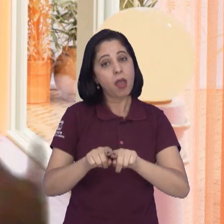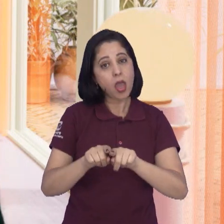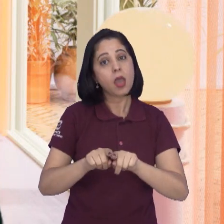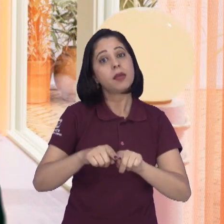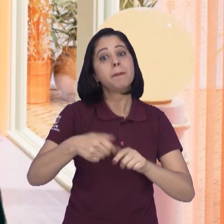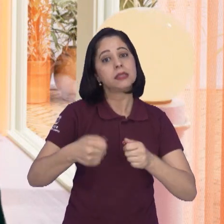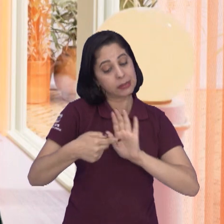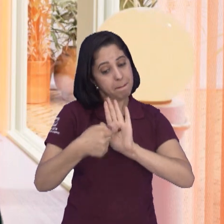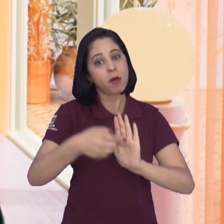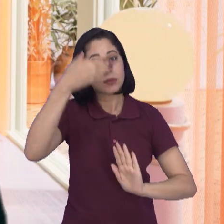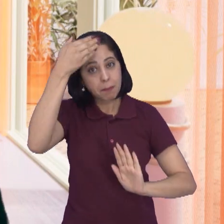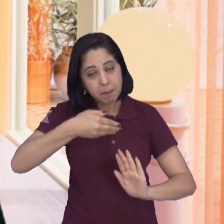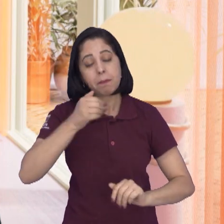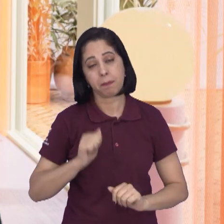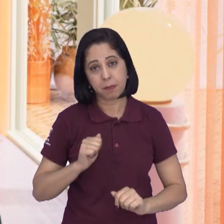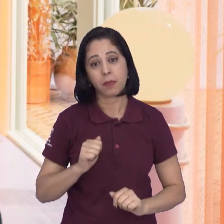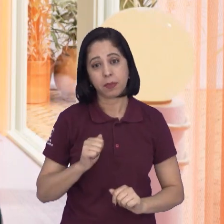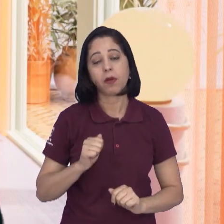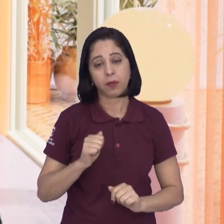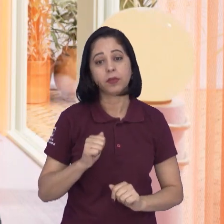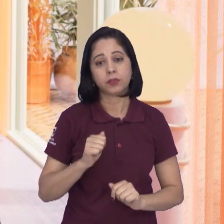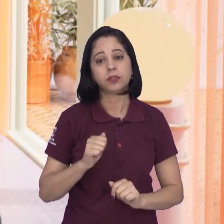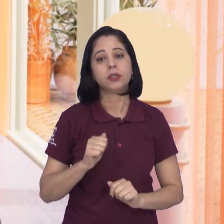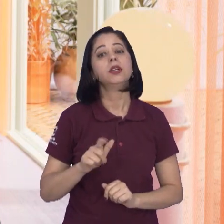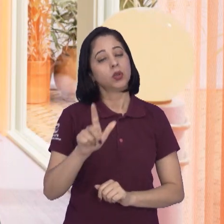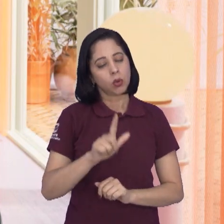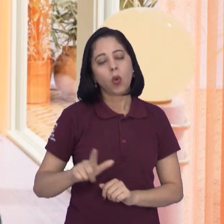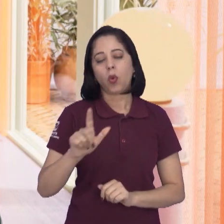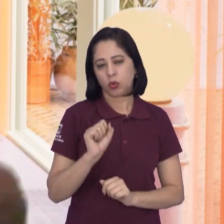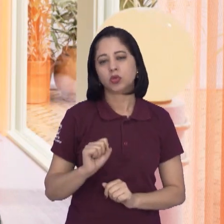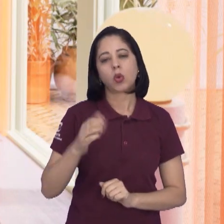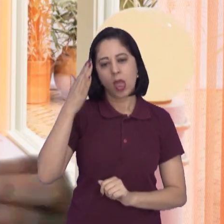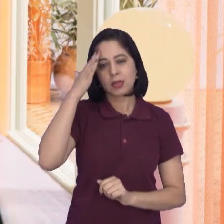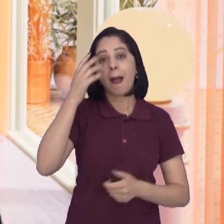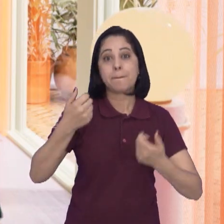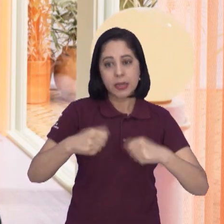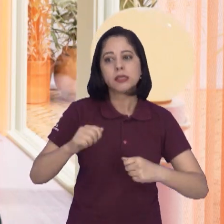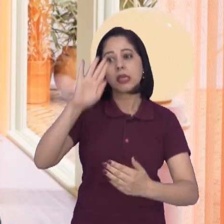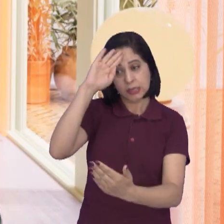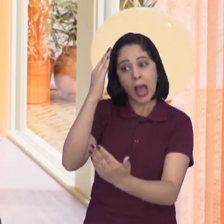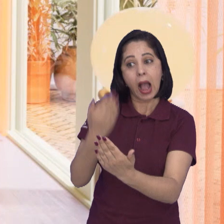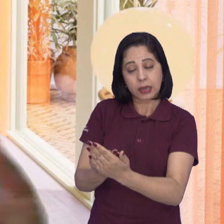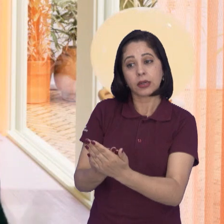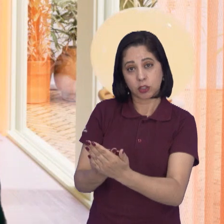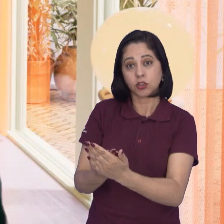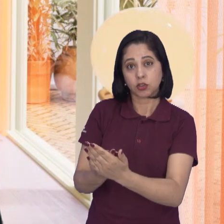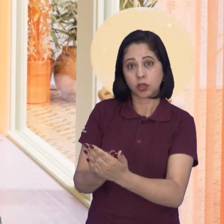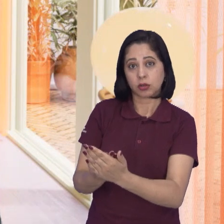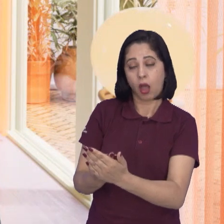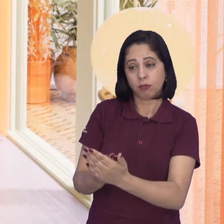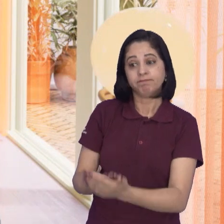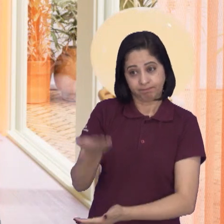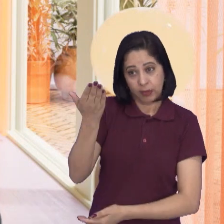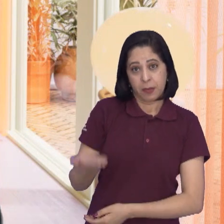provas, ir atrás disso para poder realmente comprovar. Lógico que a gente precisa realmente acreditar, né, nisso, mas ter